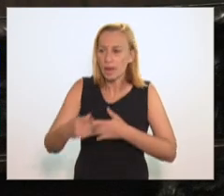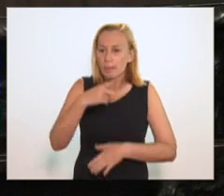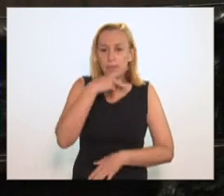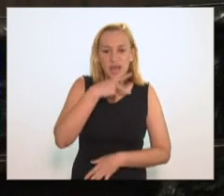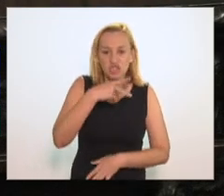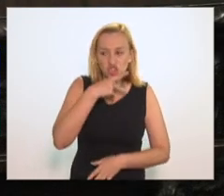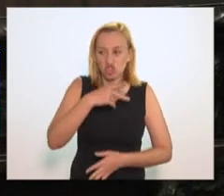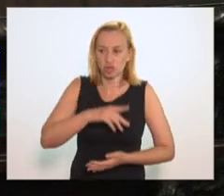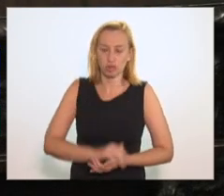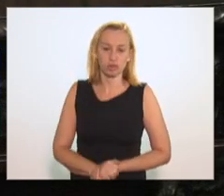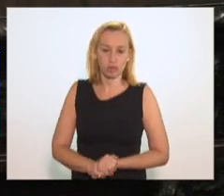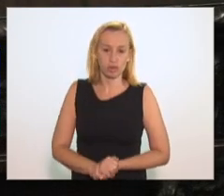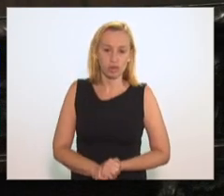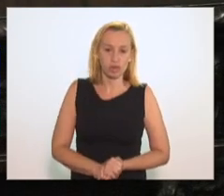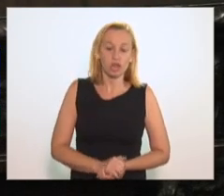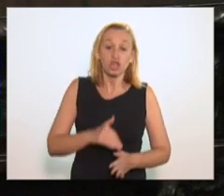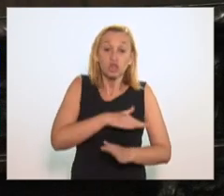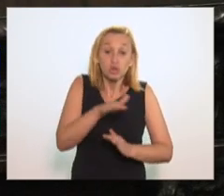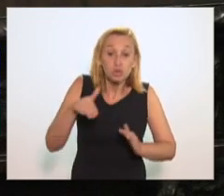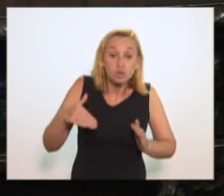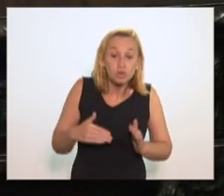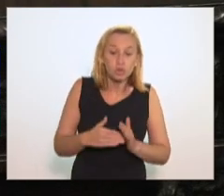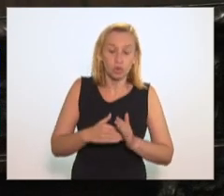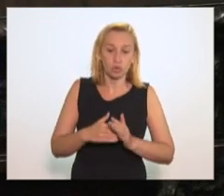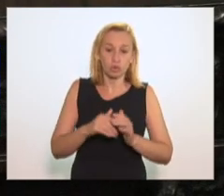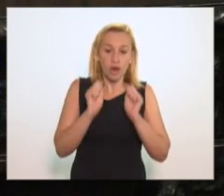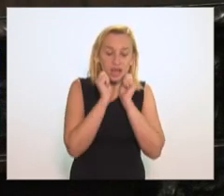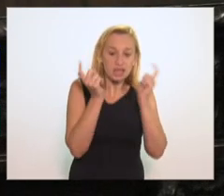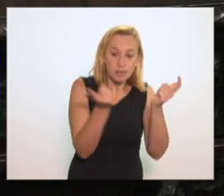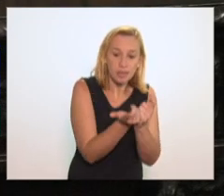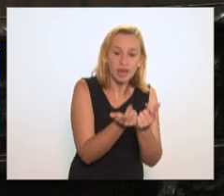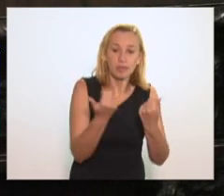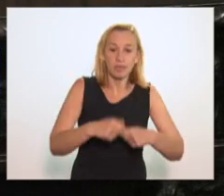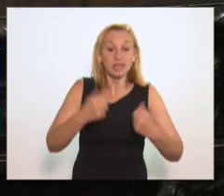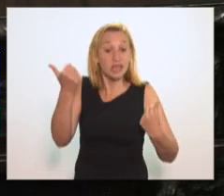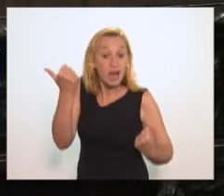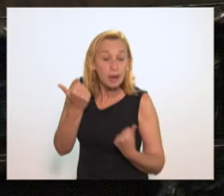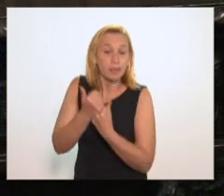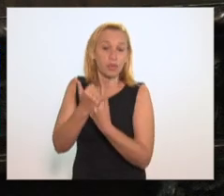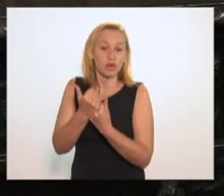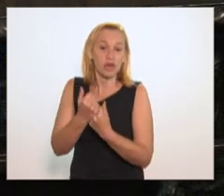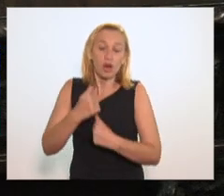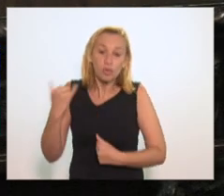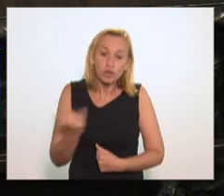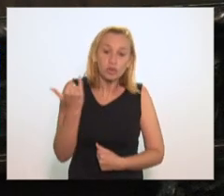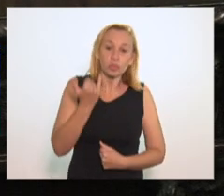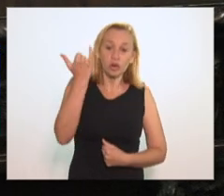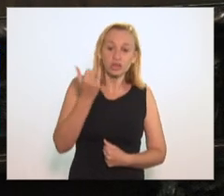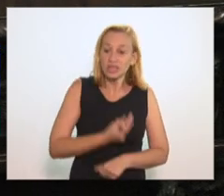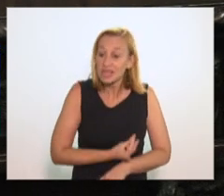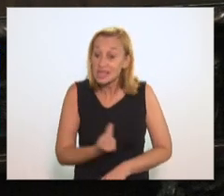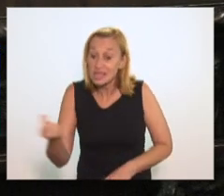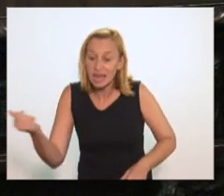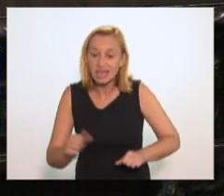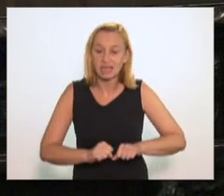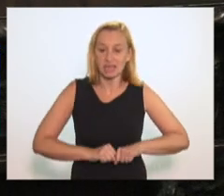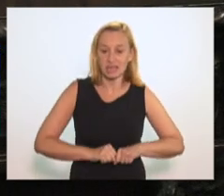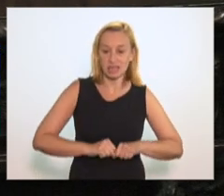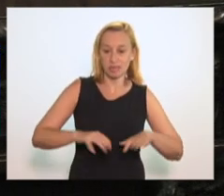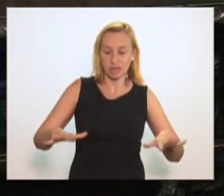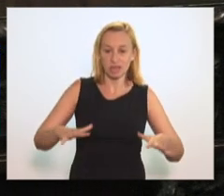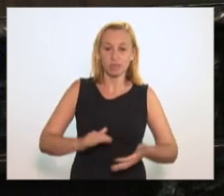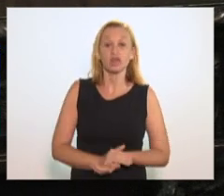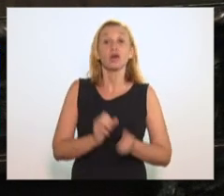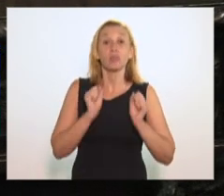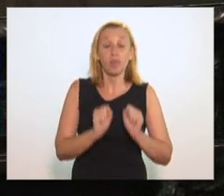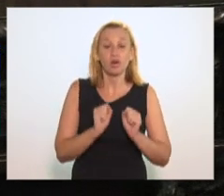cabe como deputados da Assembleia apoiar porque é importante a gente sair da situação que a está vivendo e que a gente possa